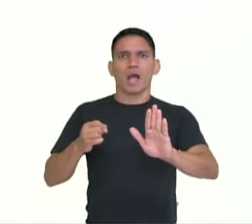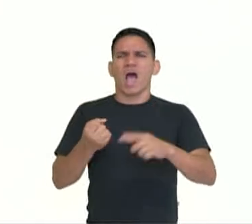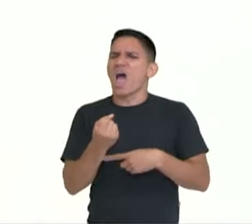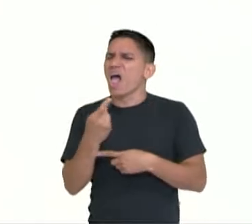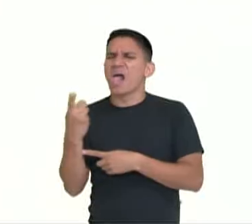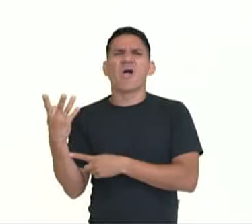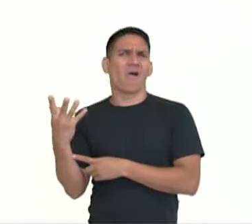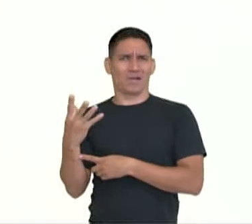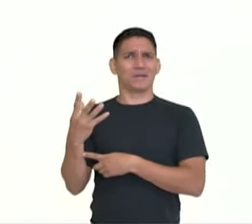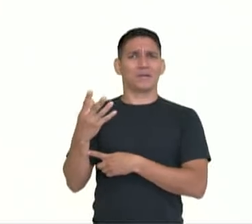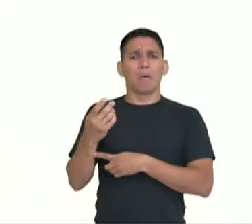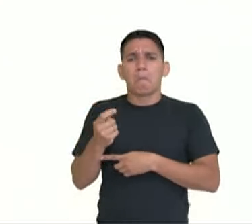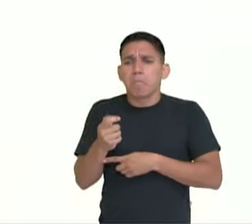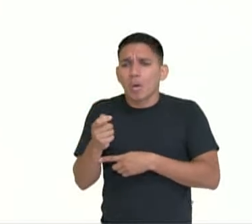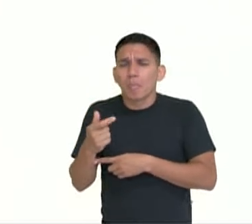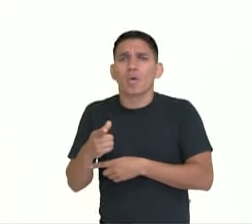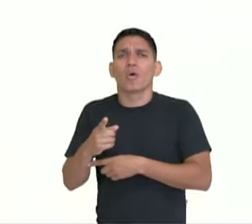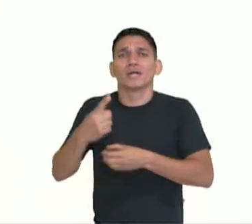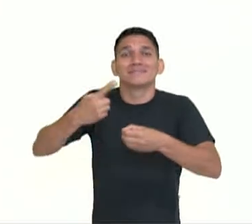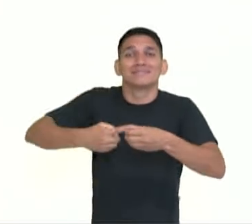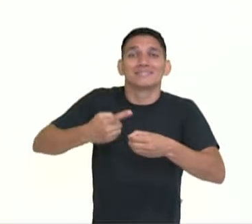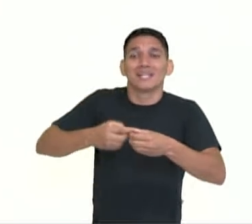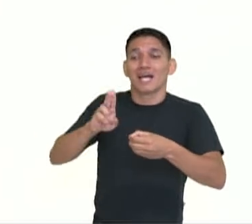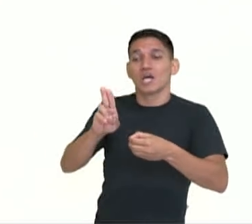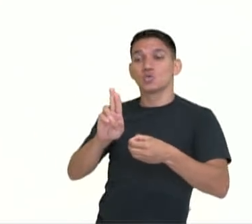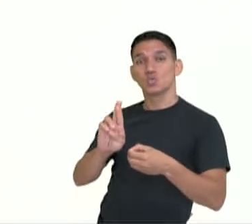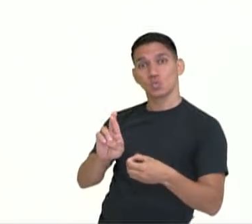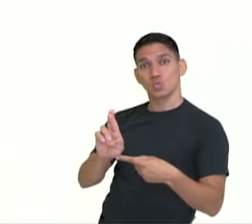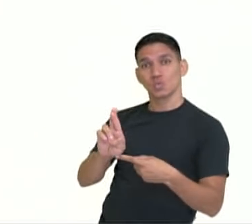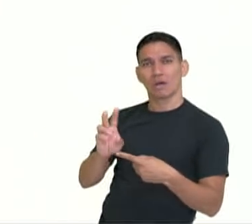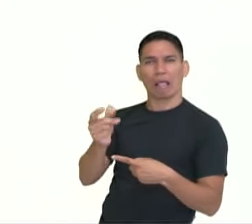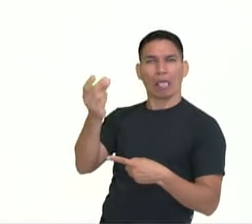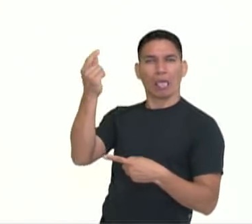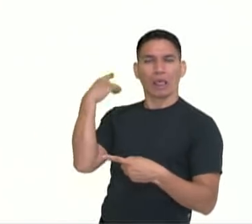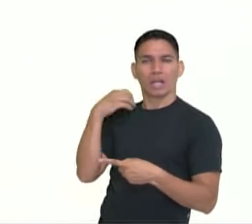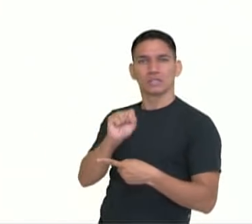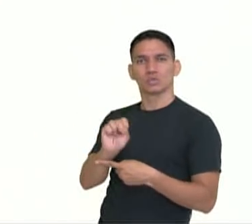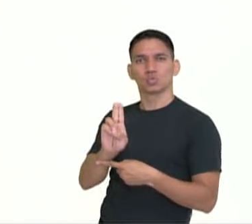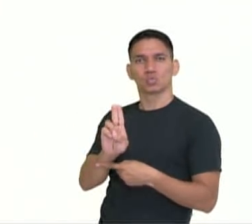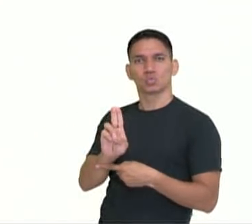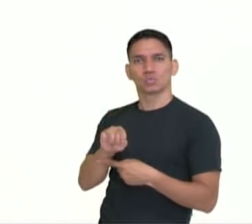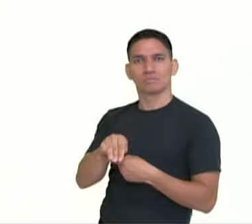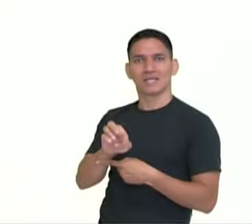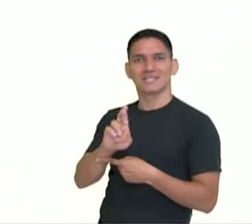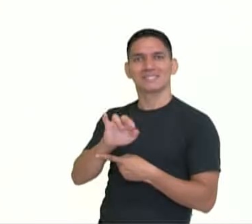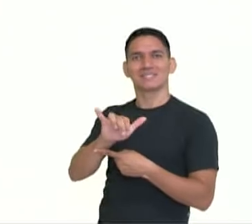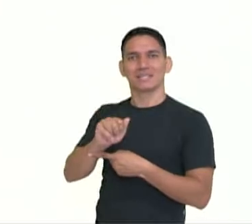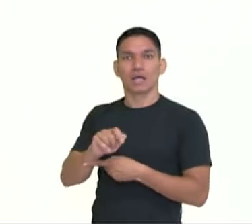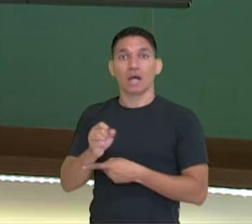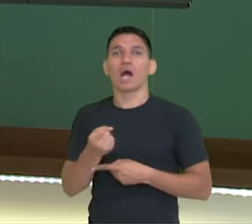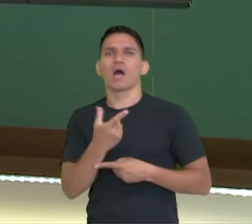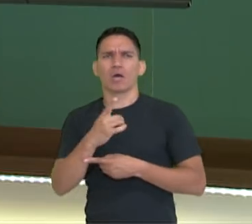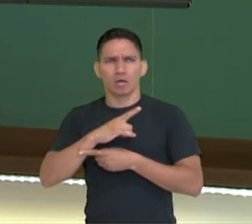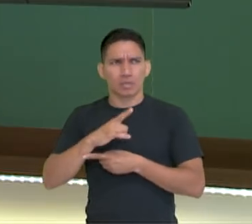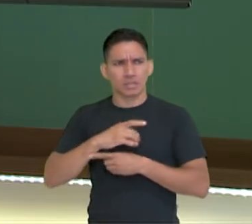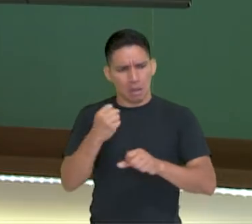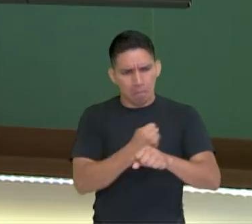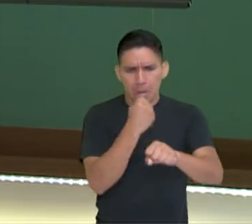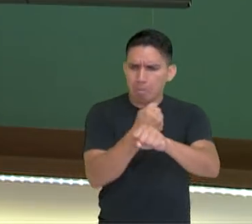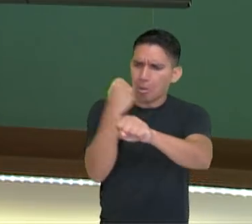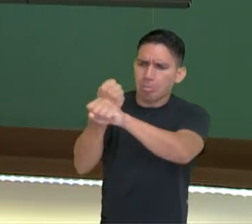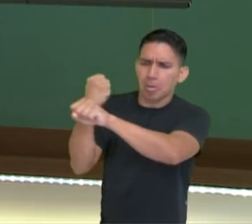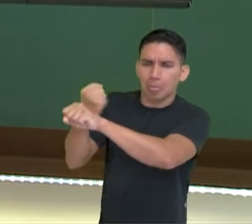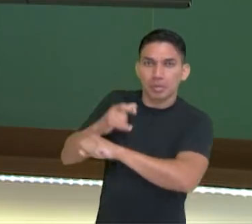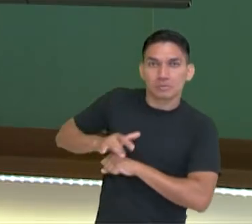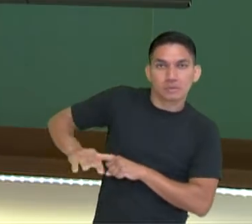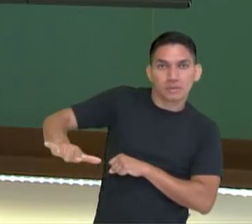restos arqueológicos da cidade de Ur, da antiga Suméria. Inclusive, é aqui que a gente vê aqui algumas construções